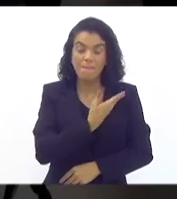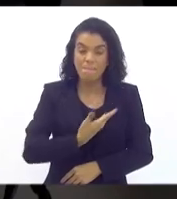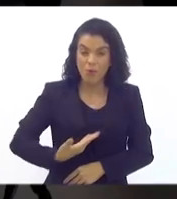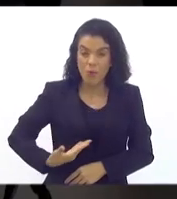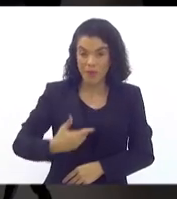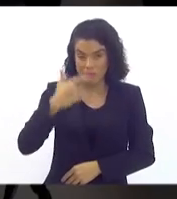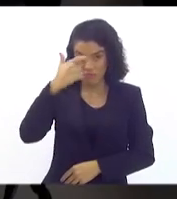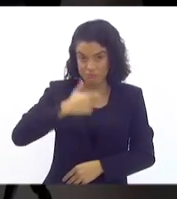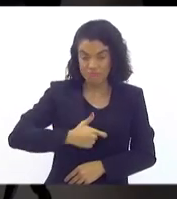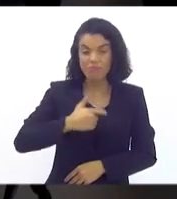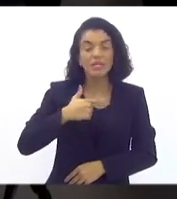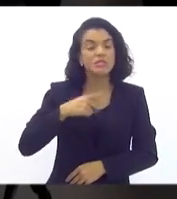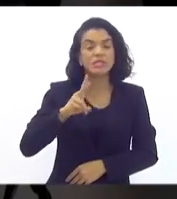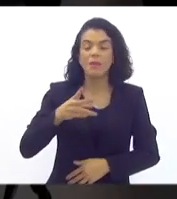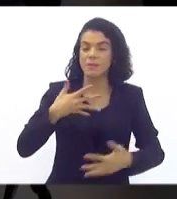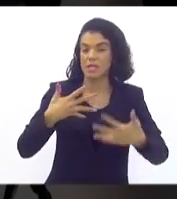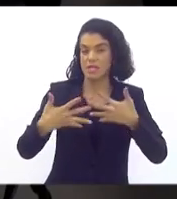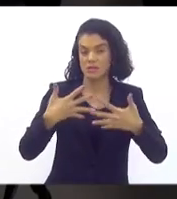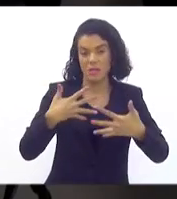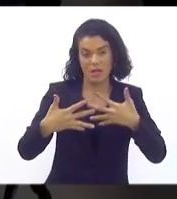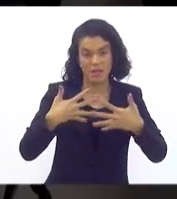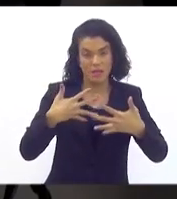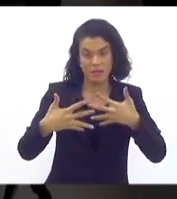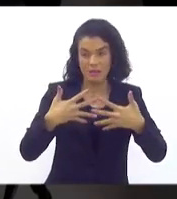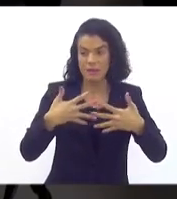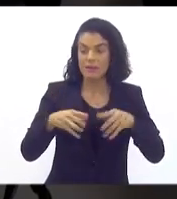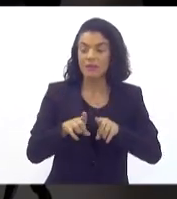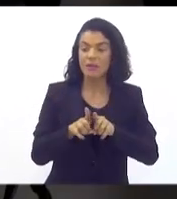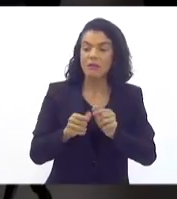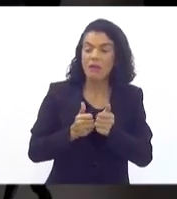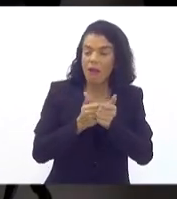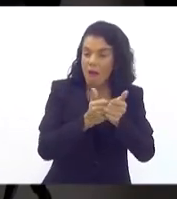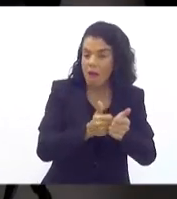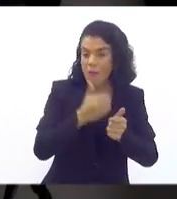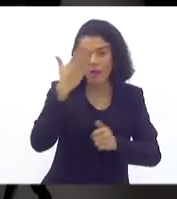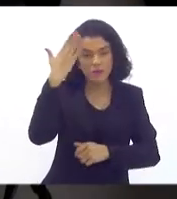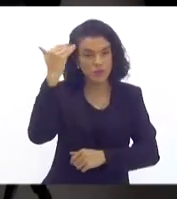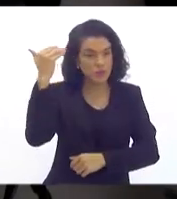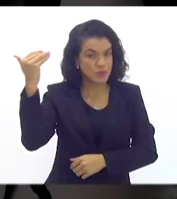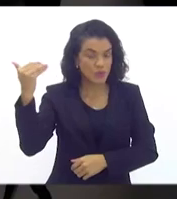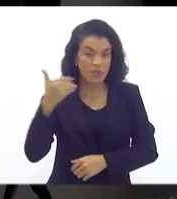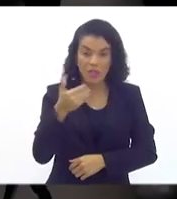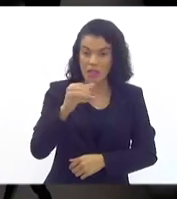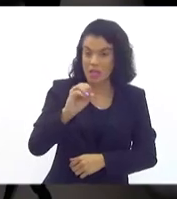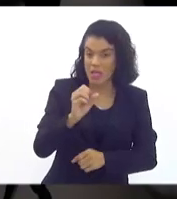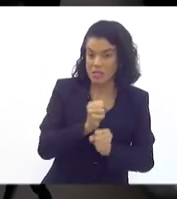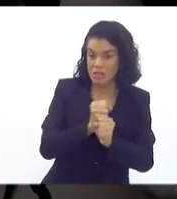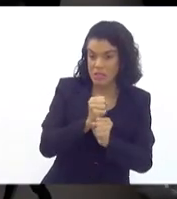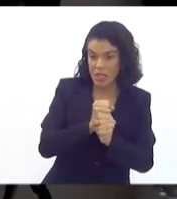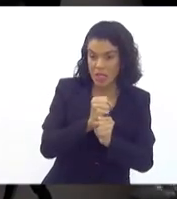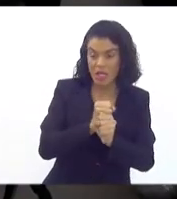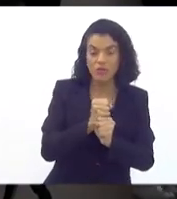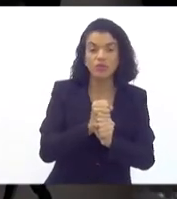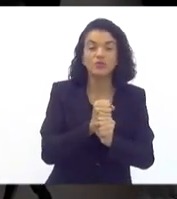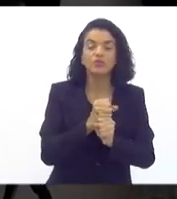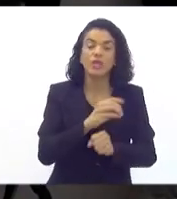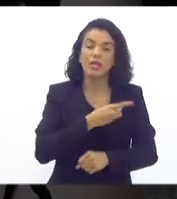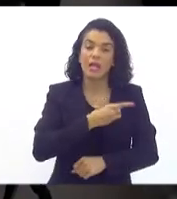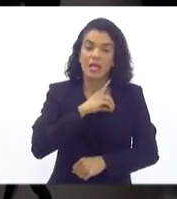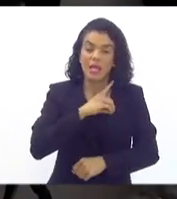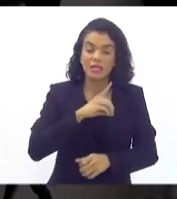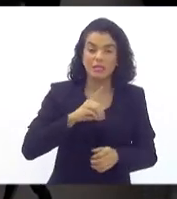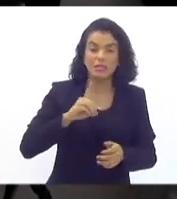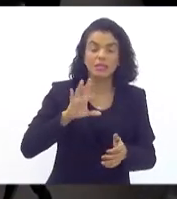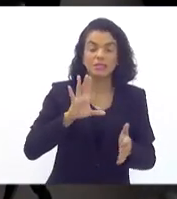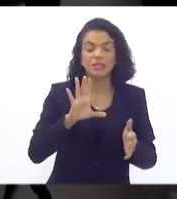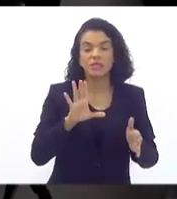né e acompanhada de sucesso foram 10 anos de divisão de sequestro hoje